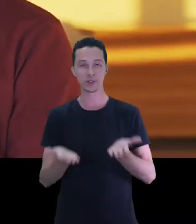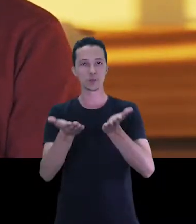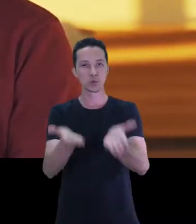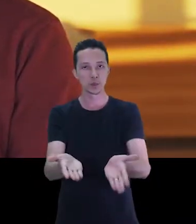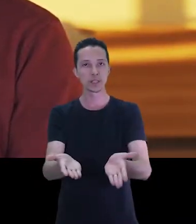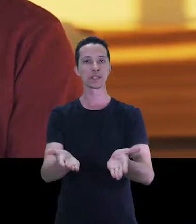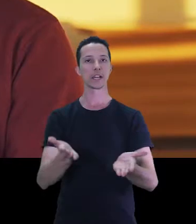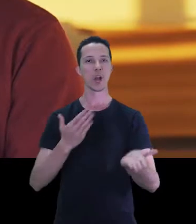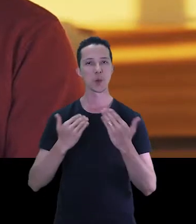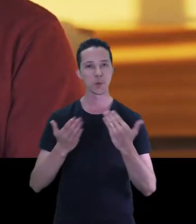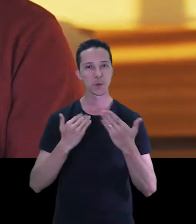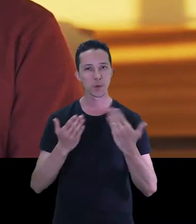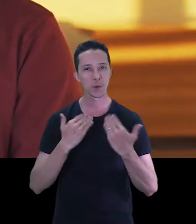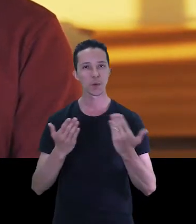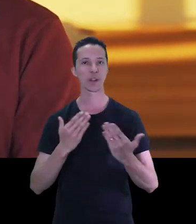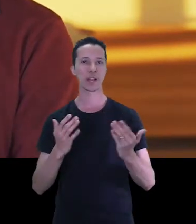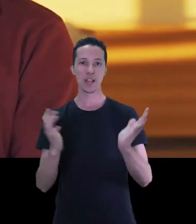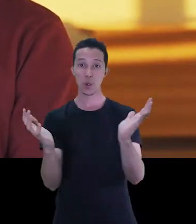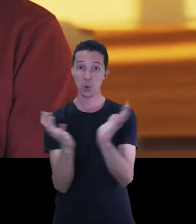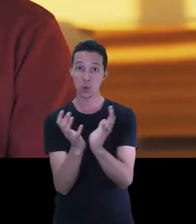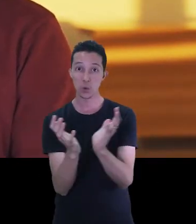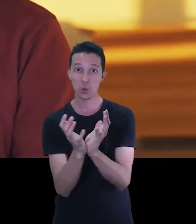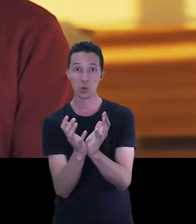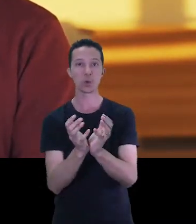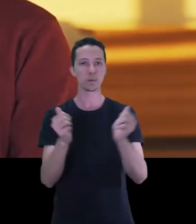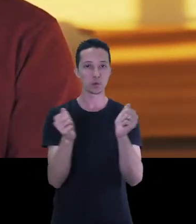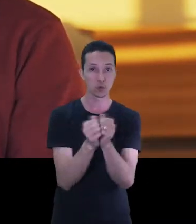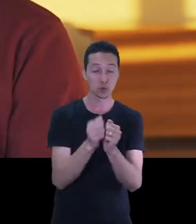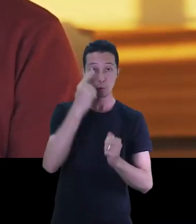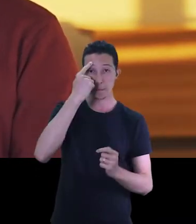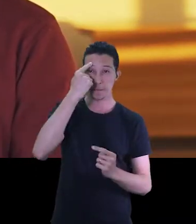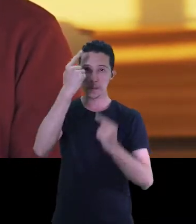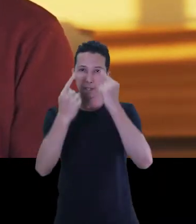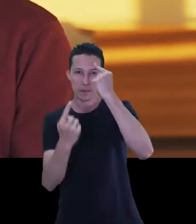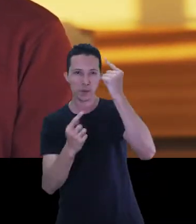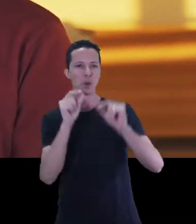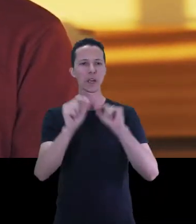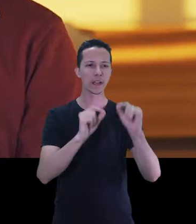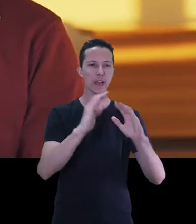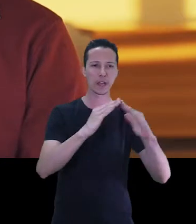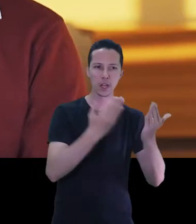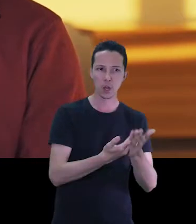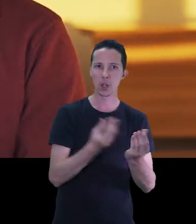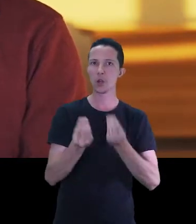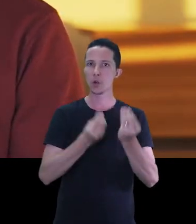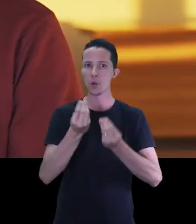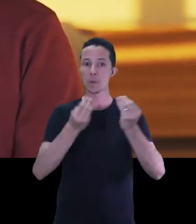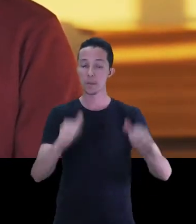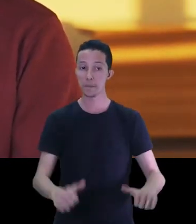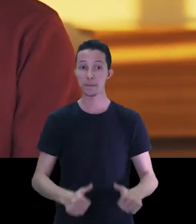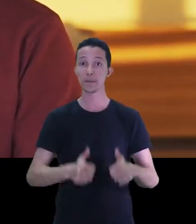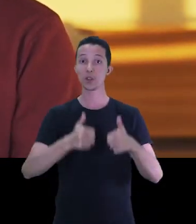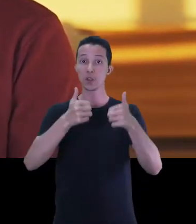Esse exercício de diálogo, de construção coletiva, de todo mundo pensando o que é a escola e o que